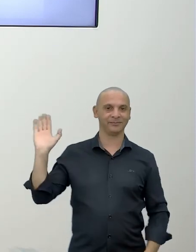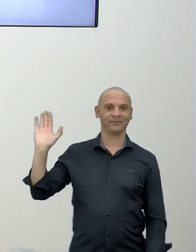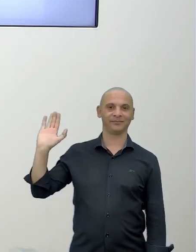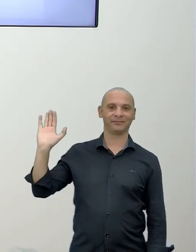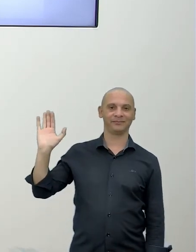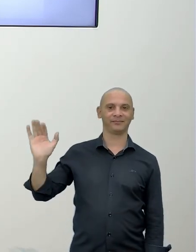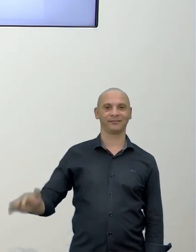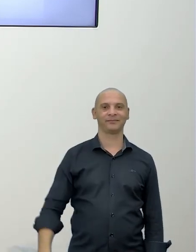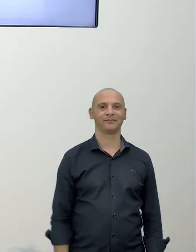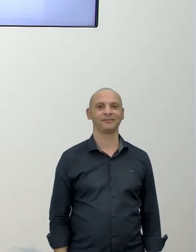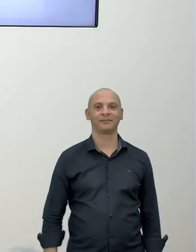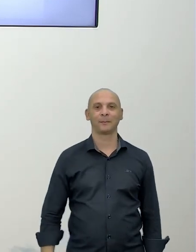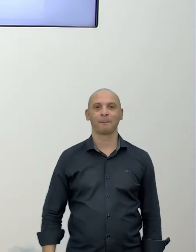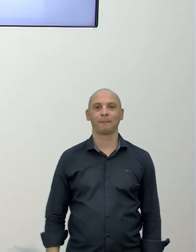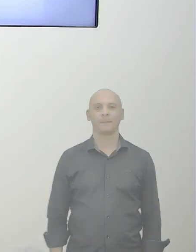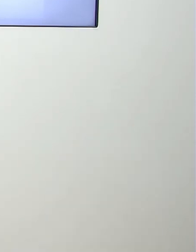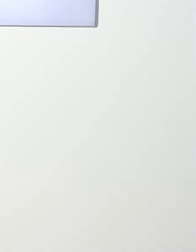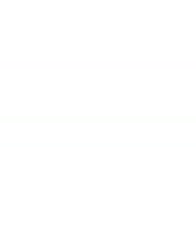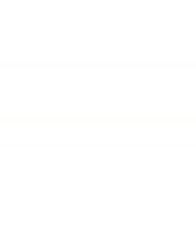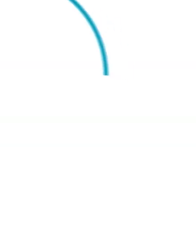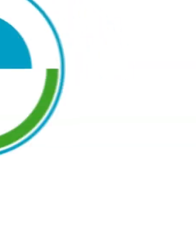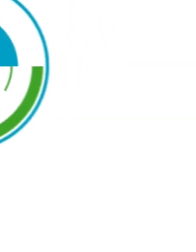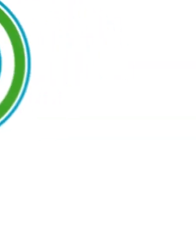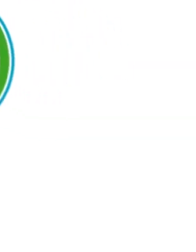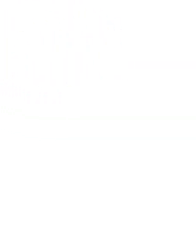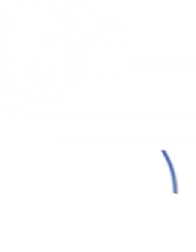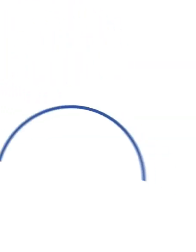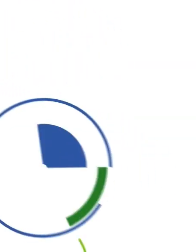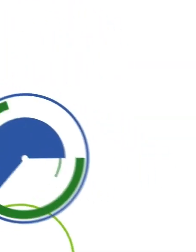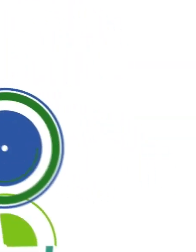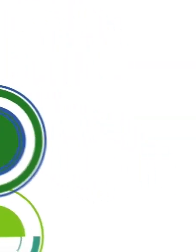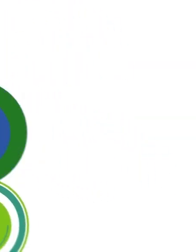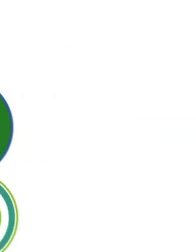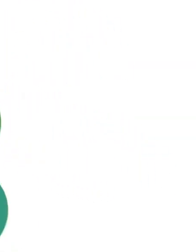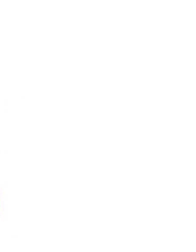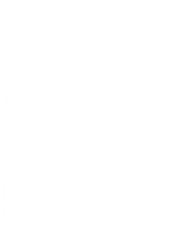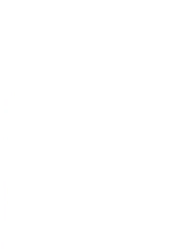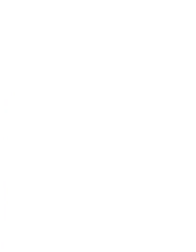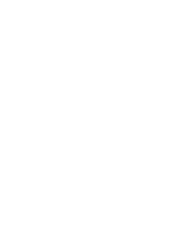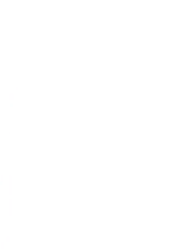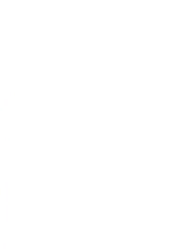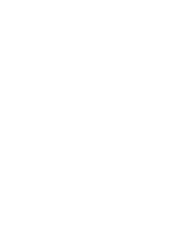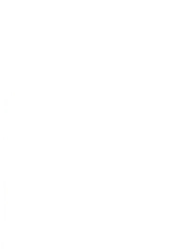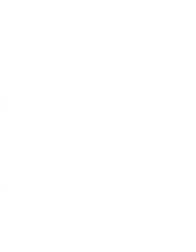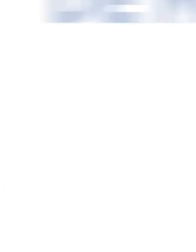novas descobertas, e eu espero que a gente se veja aí no próximo semestre. Então, até lá!